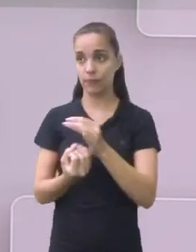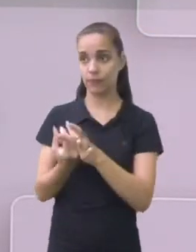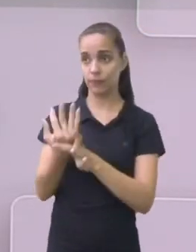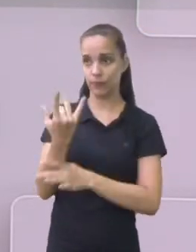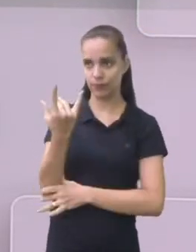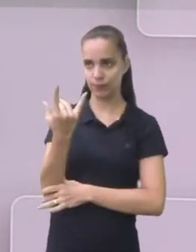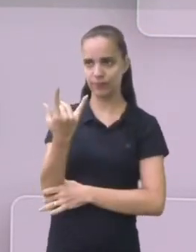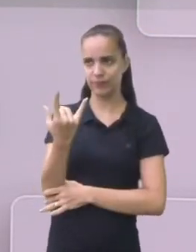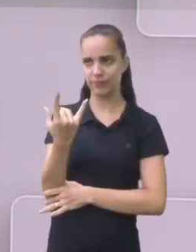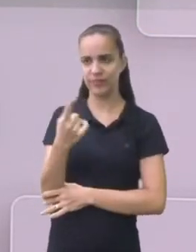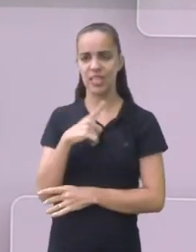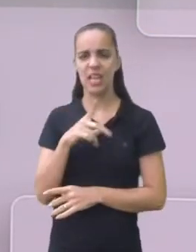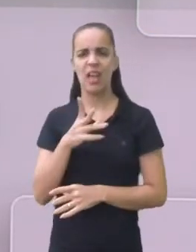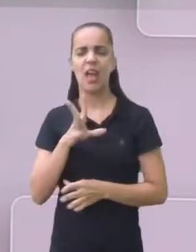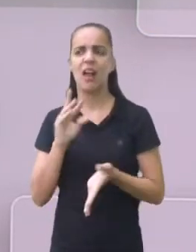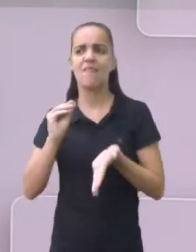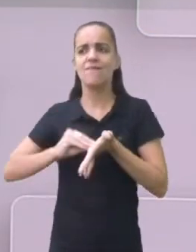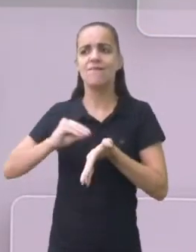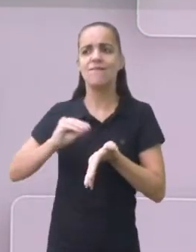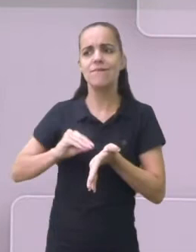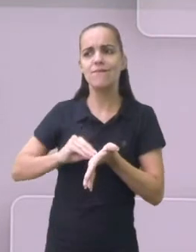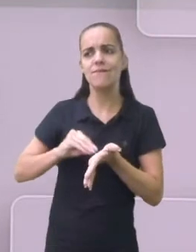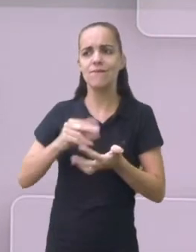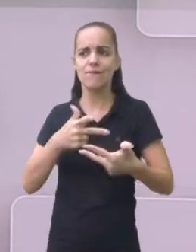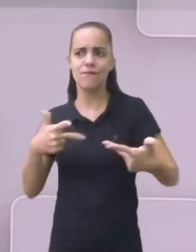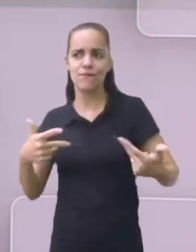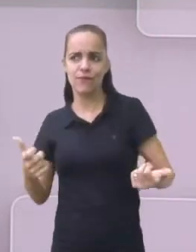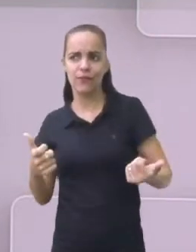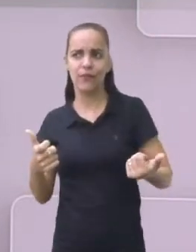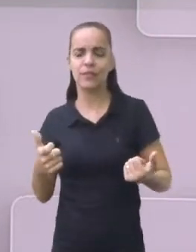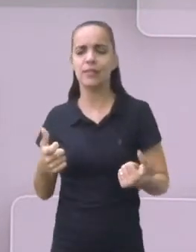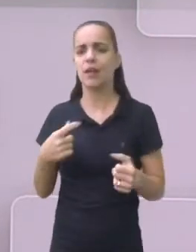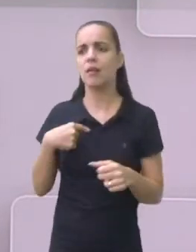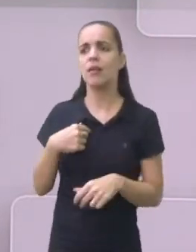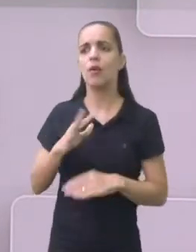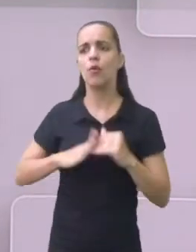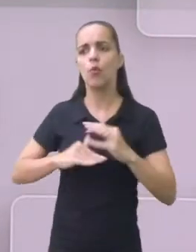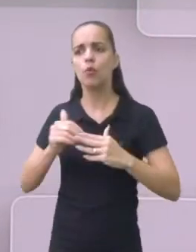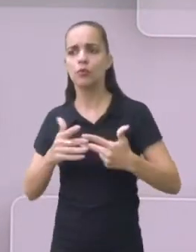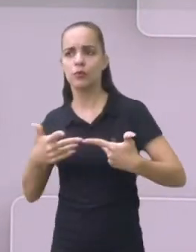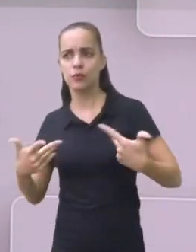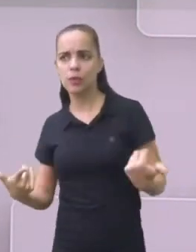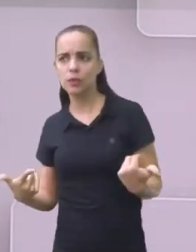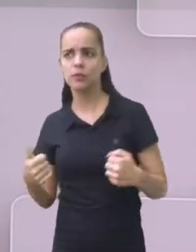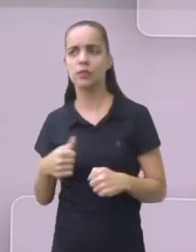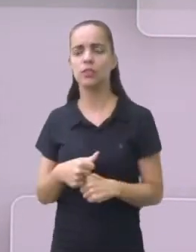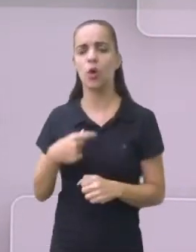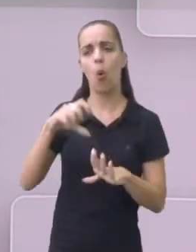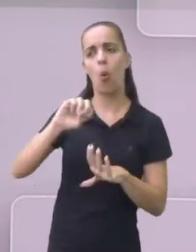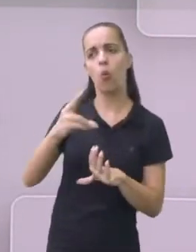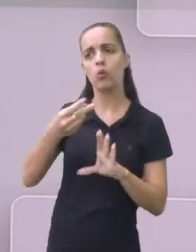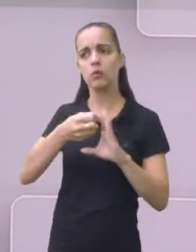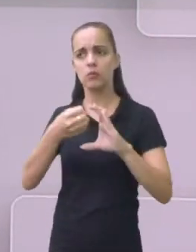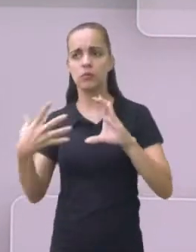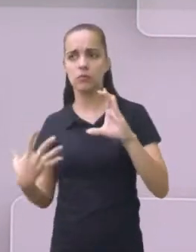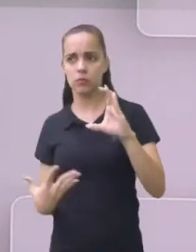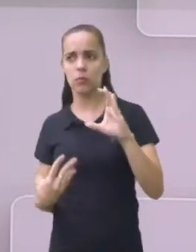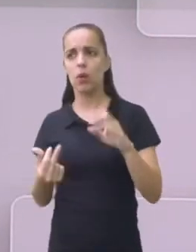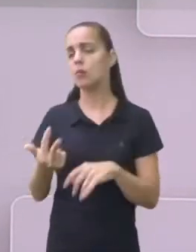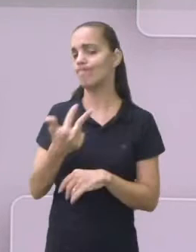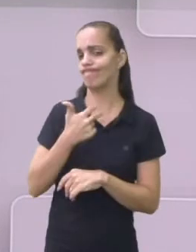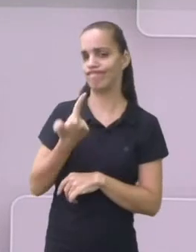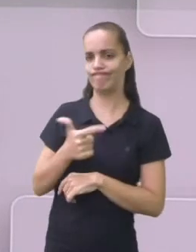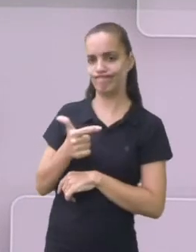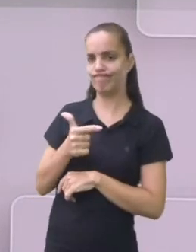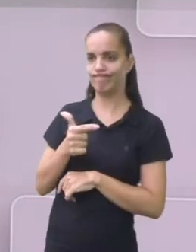é incompleta, significa que algumas dessas funções ou algumas dessas características elas não